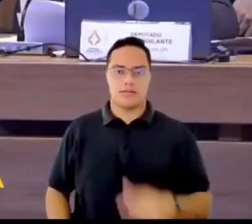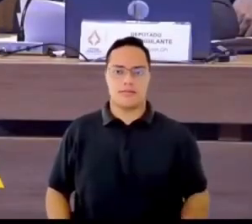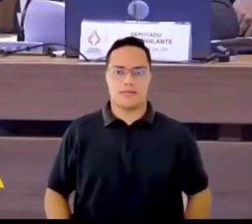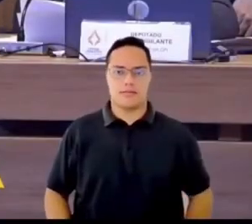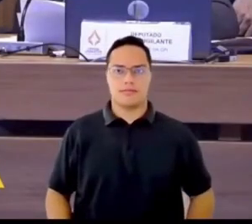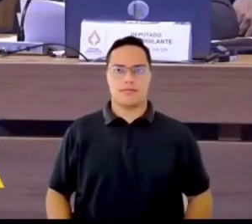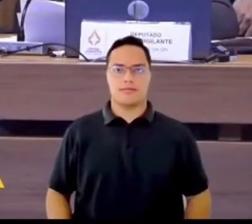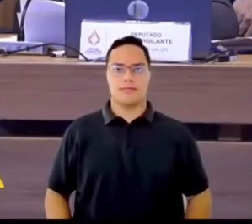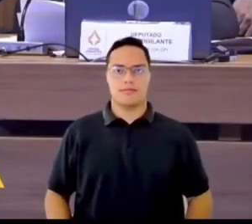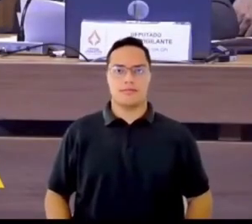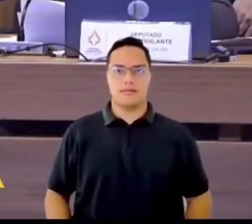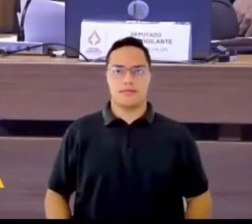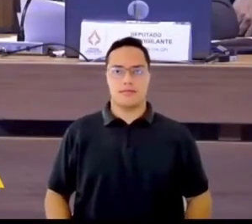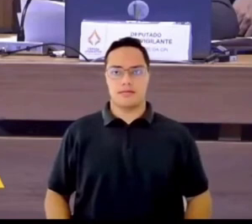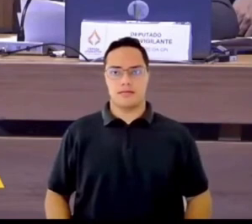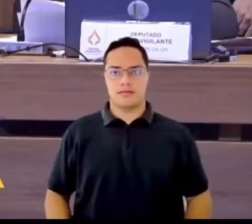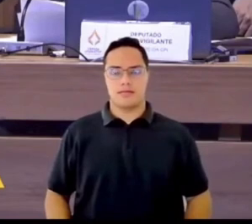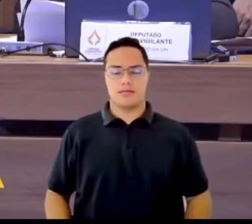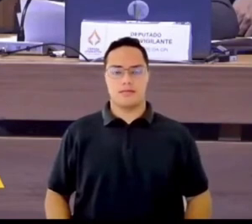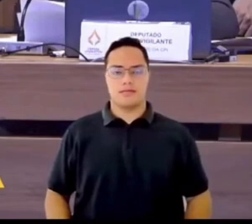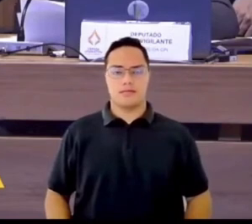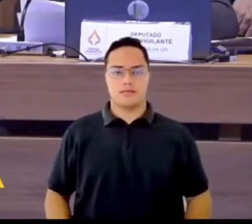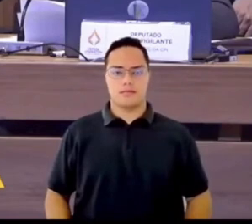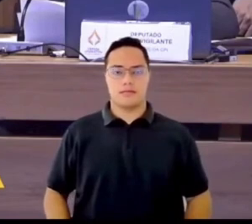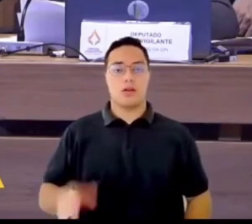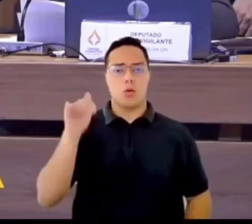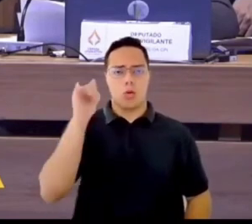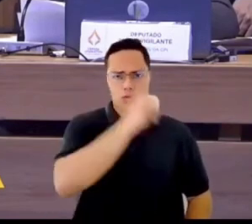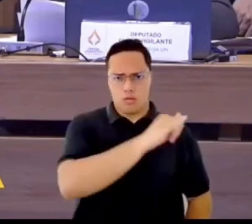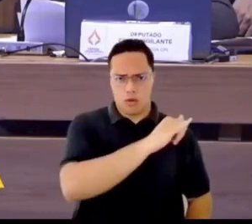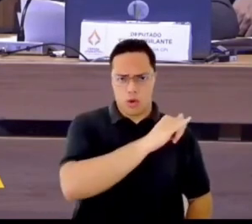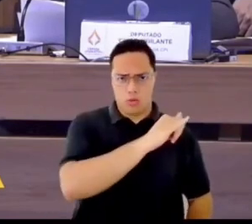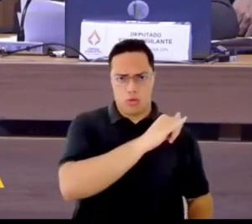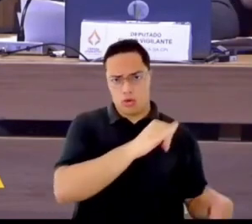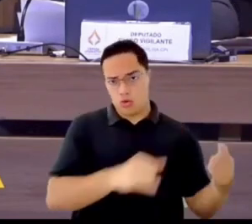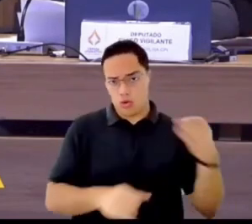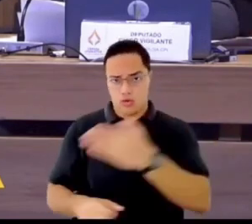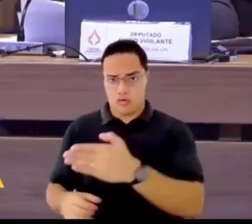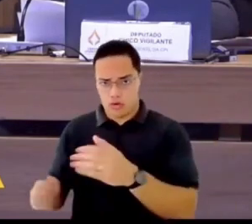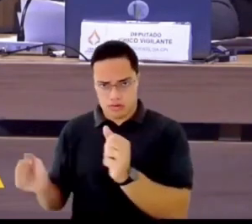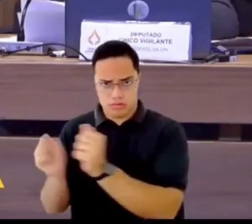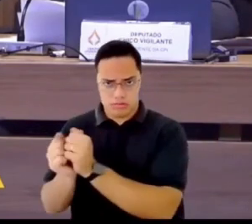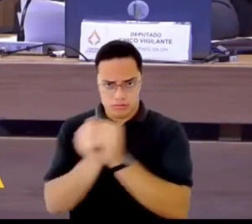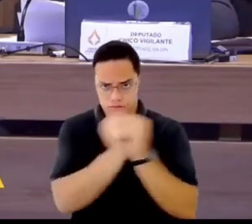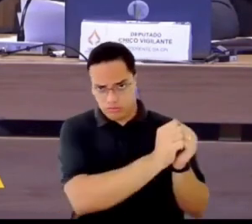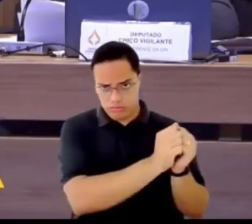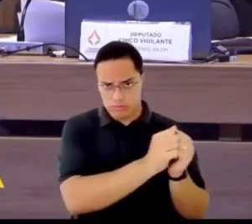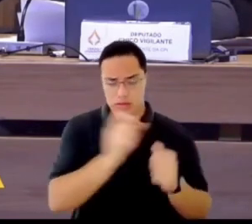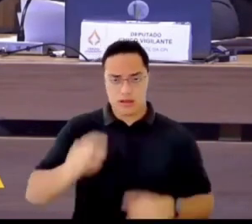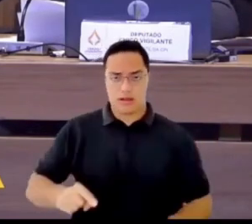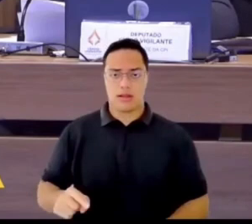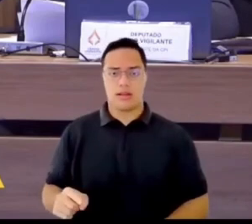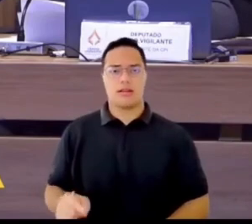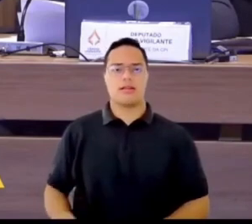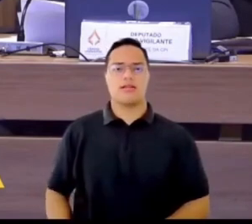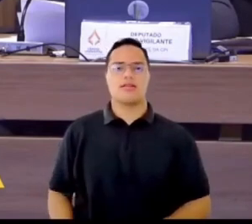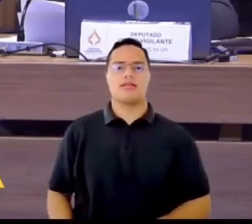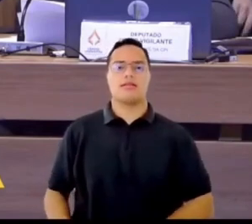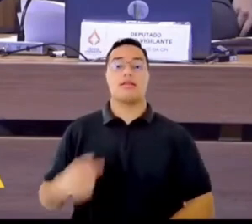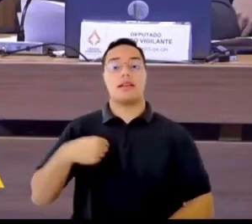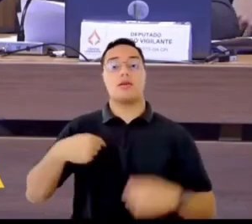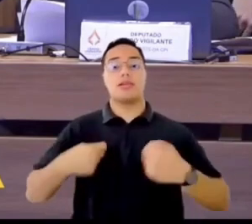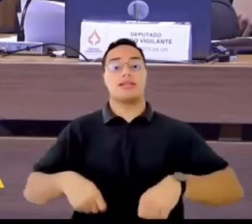Não, senhor. Eu fui para minha... O senhor pegou ele aonde? Excelência, quando eu estive no aeroporto, era para ter viajado com a minha